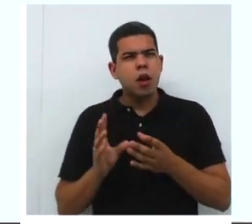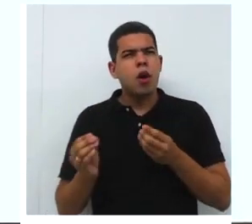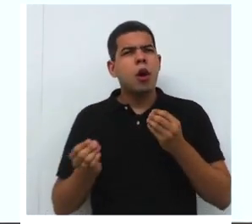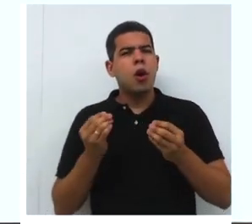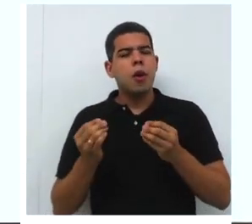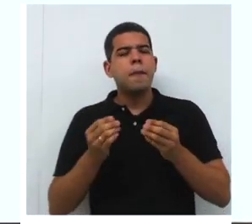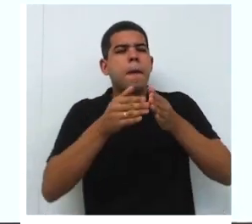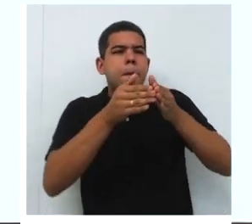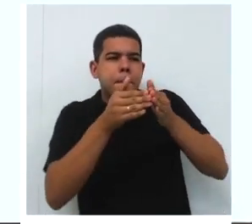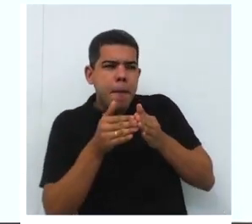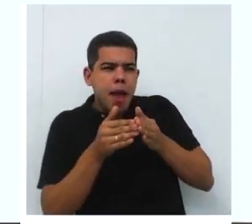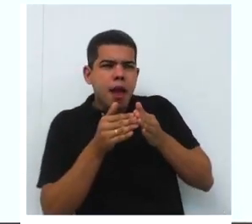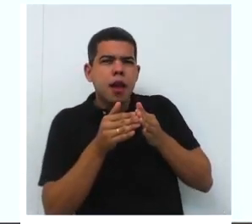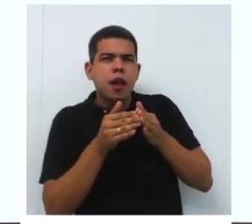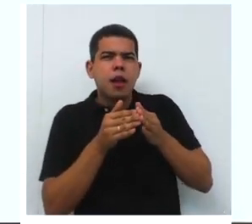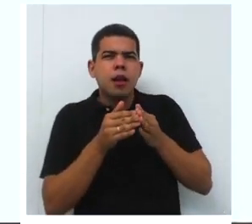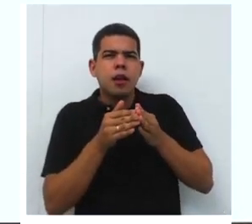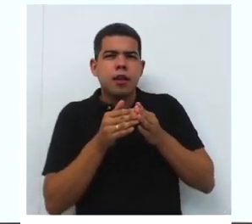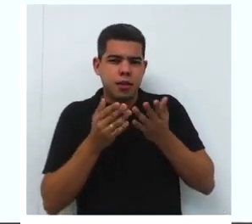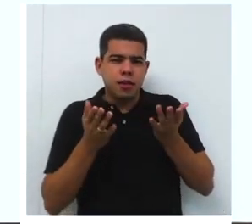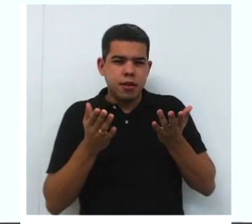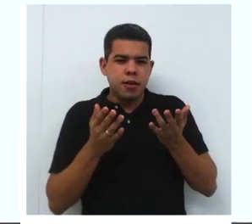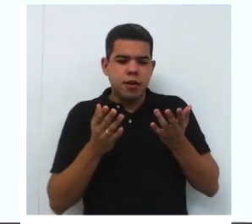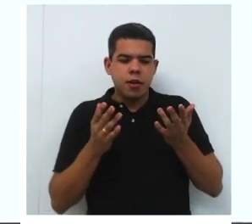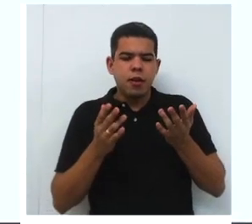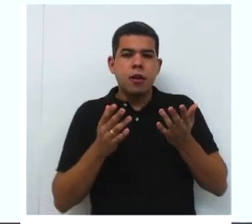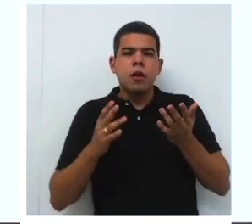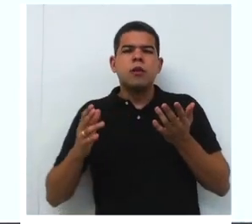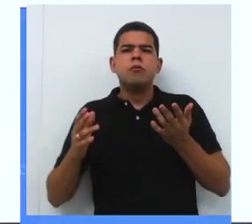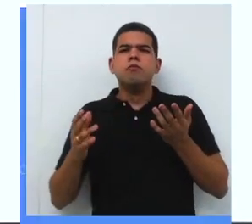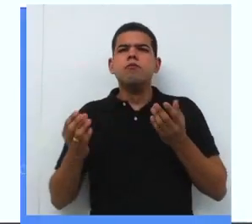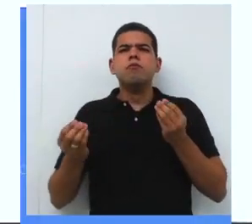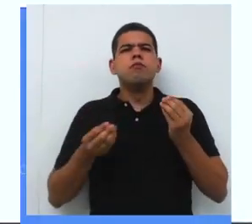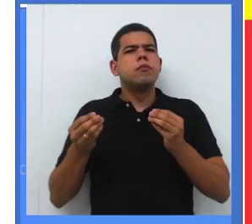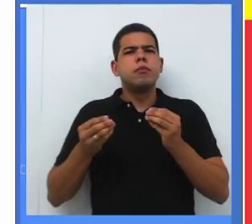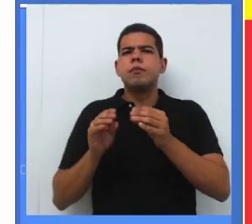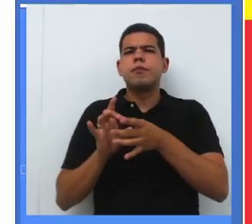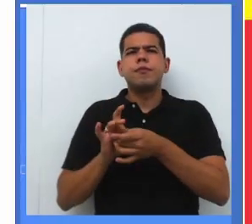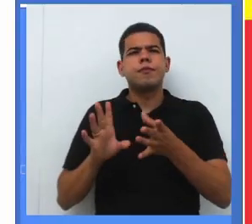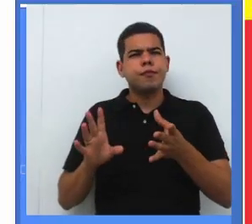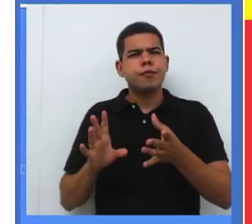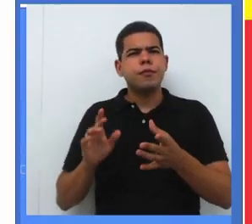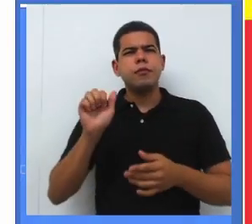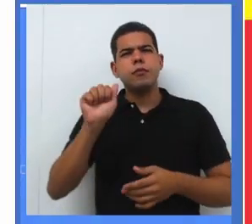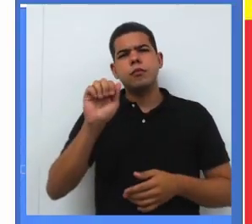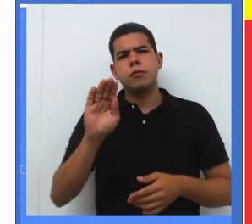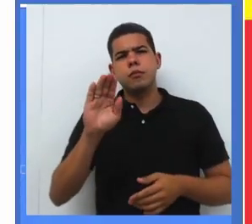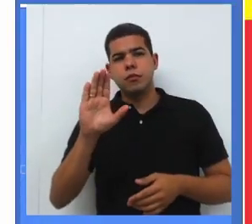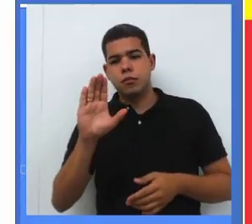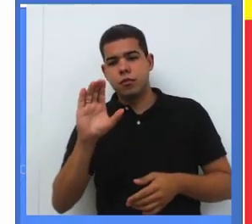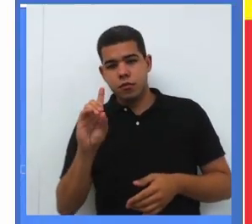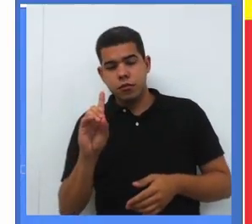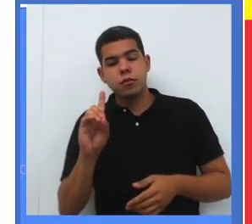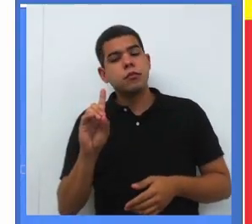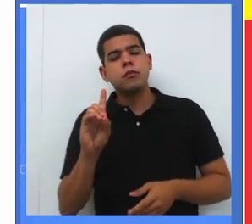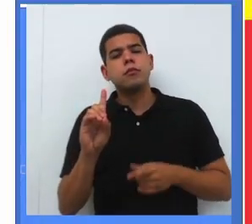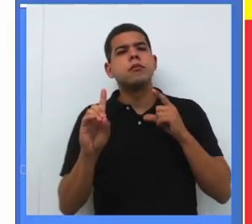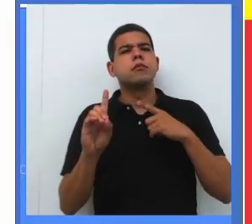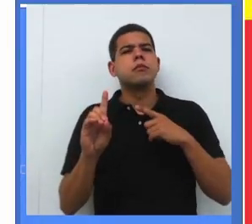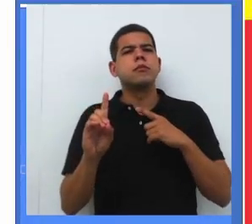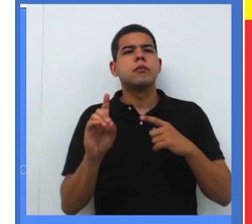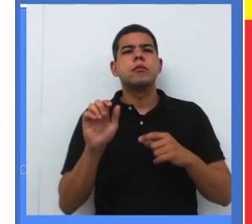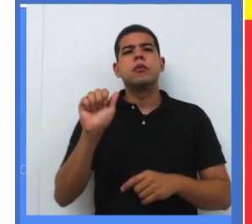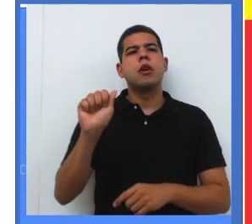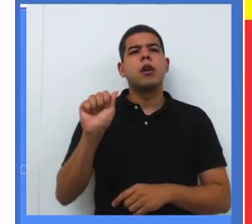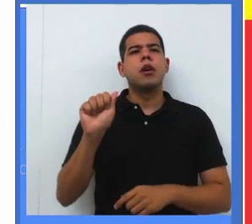pedindo para poder fazer, realizar alguma atividade, não é? Então, vejam, nas alternativas A, B, C e D, nós temos